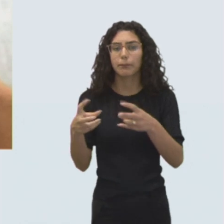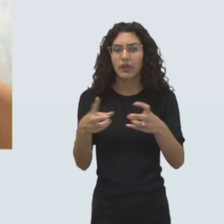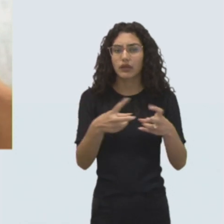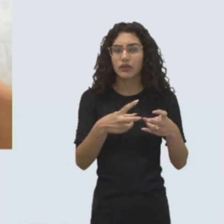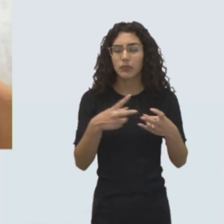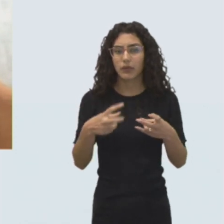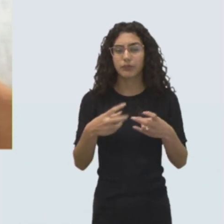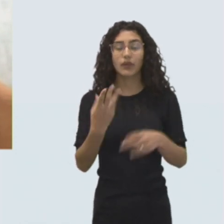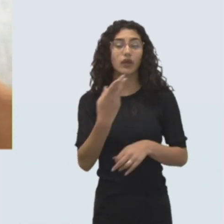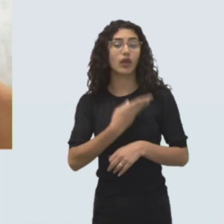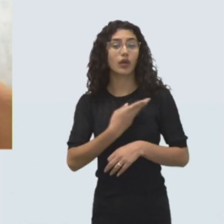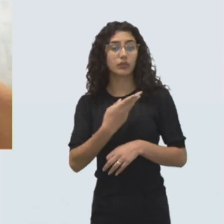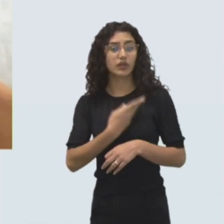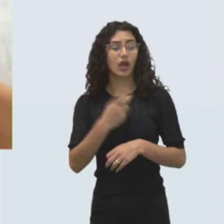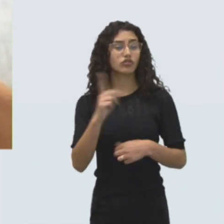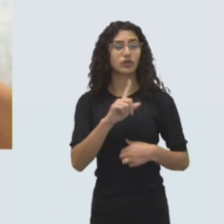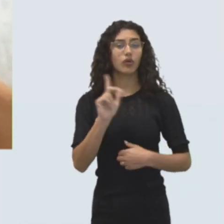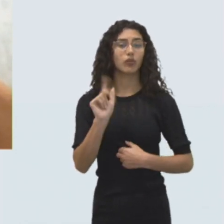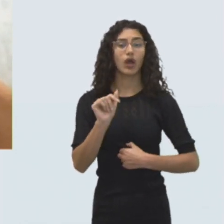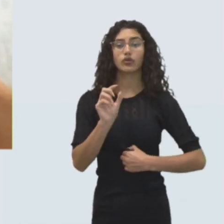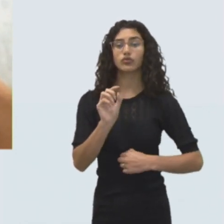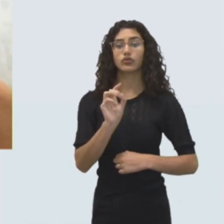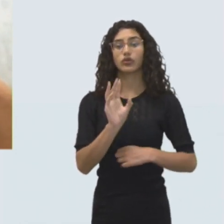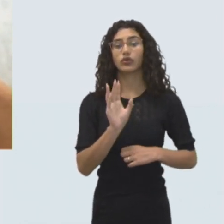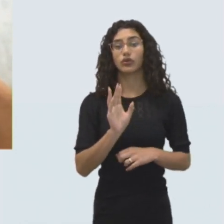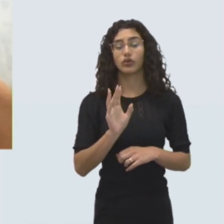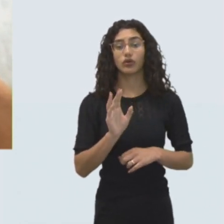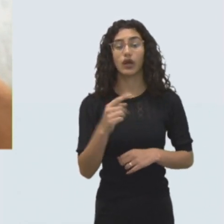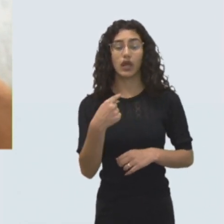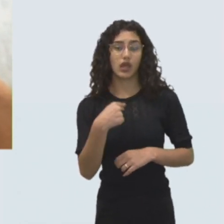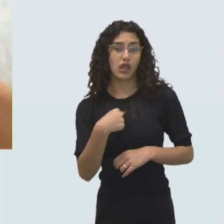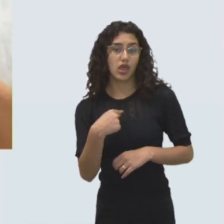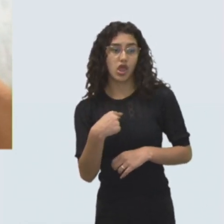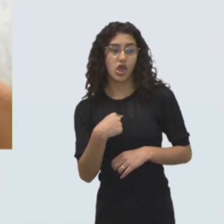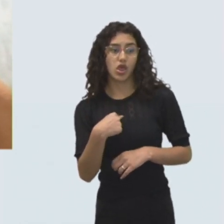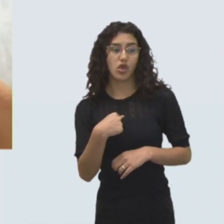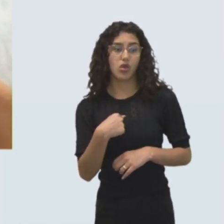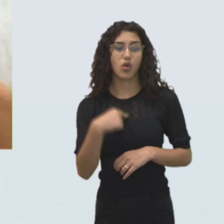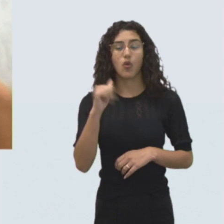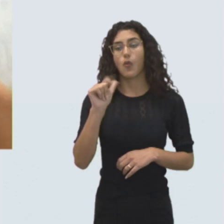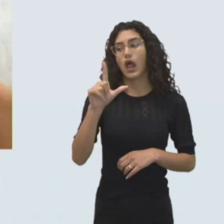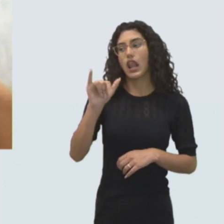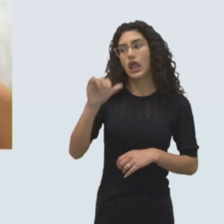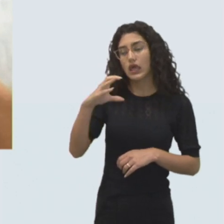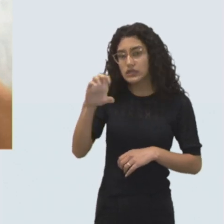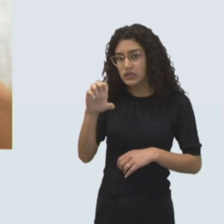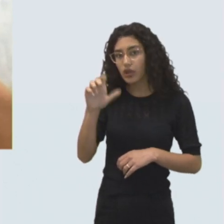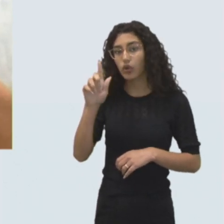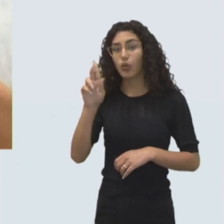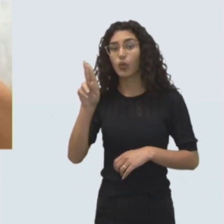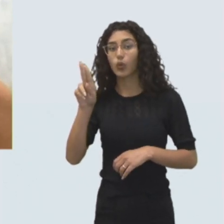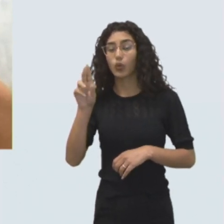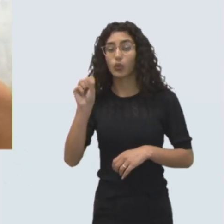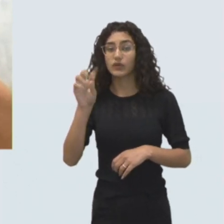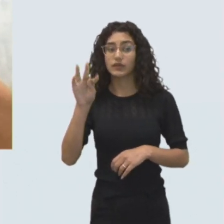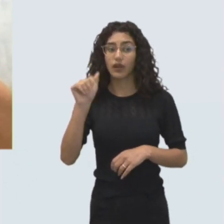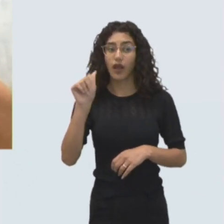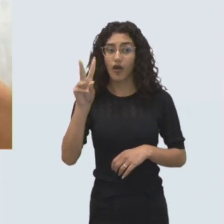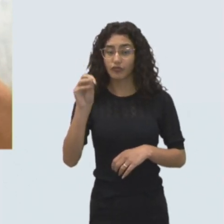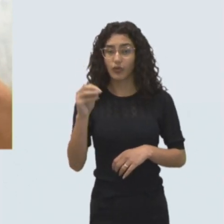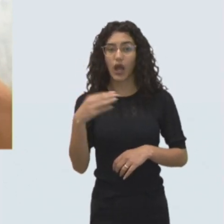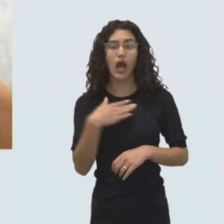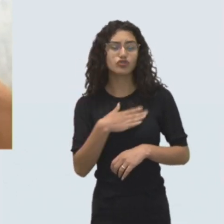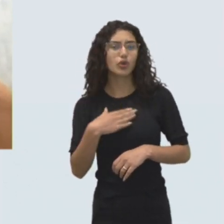a amizade não é uma coisa só que eu, Alice e Dudu achamos importante, né? A